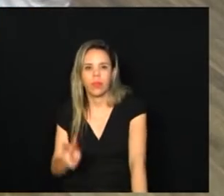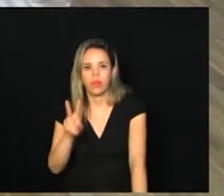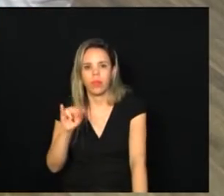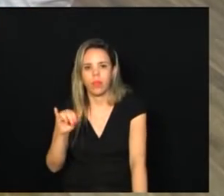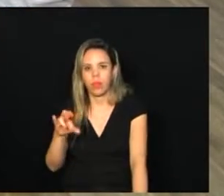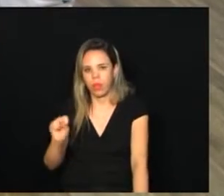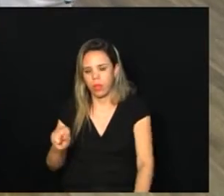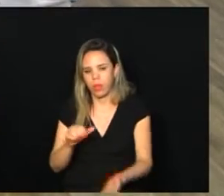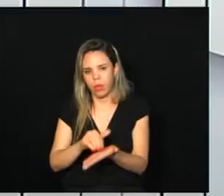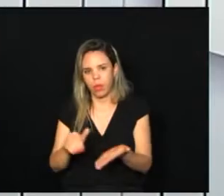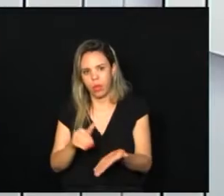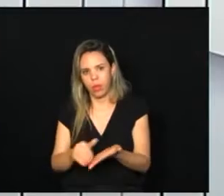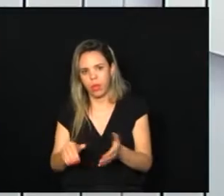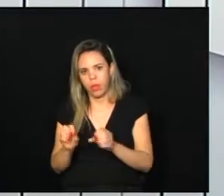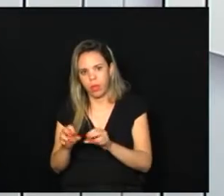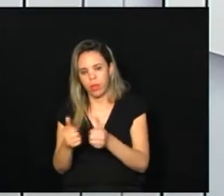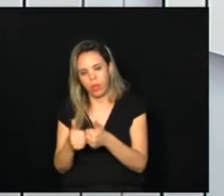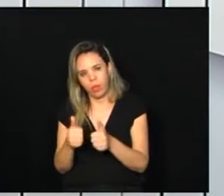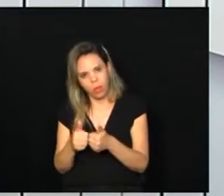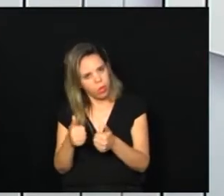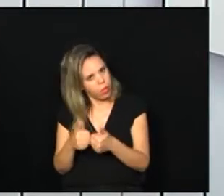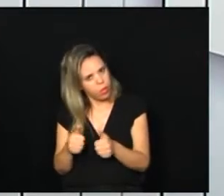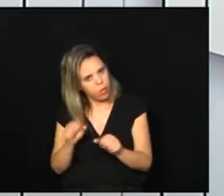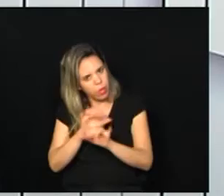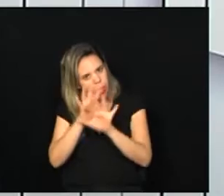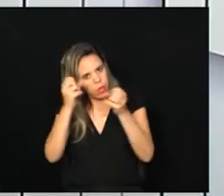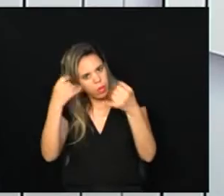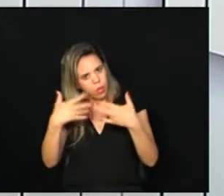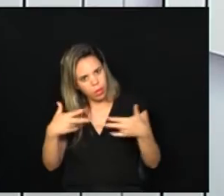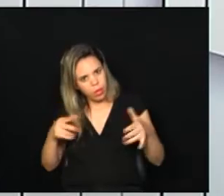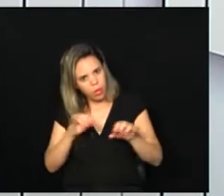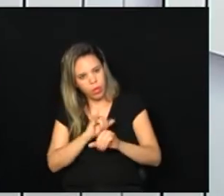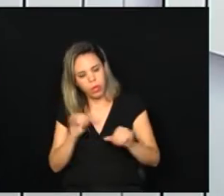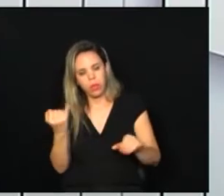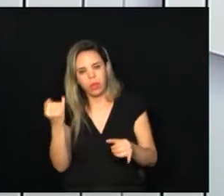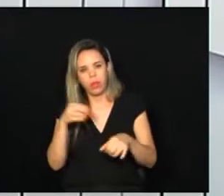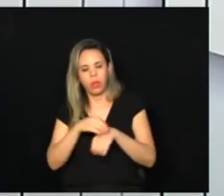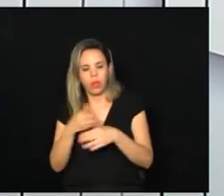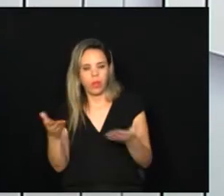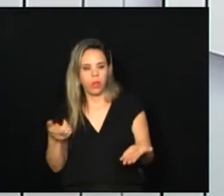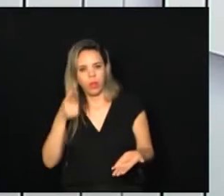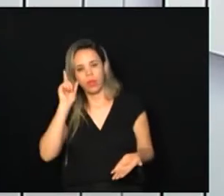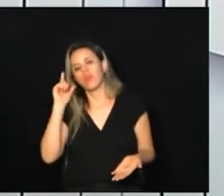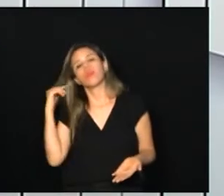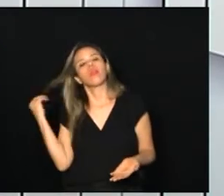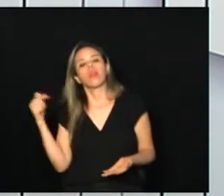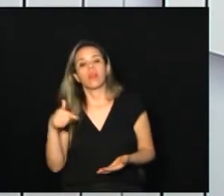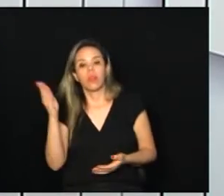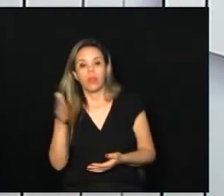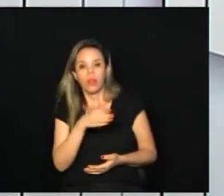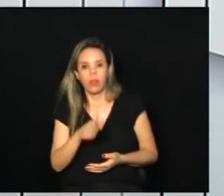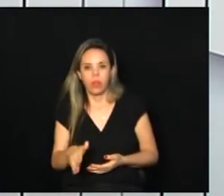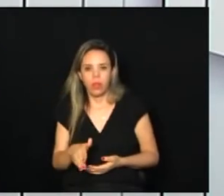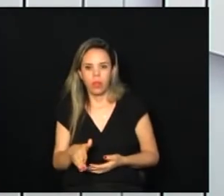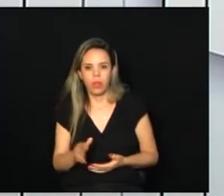Então, secretário municipal de Transportes, esclarecendo então a informação que nós trouxemos ontem deste cancelamento, né, que aconteceu